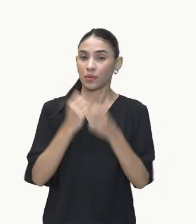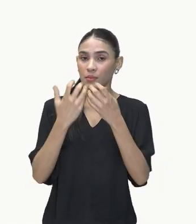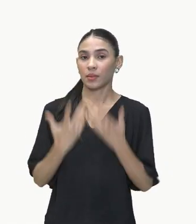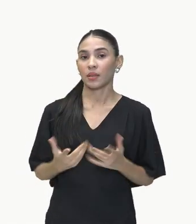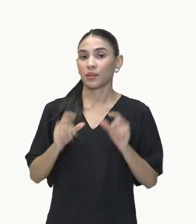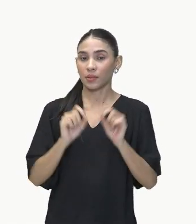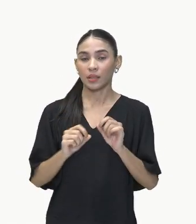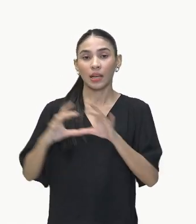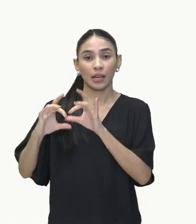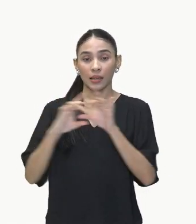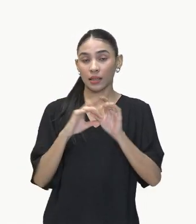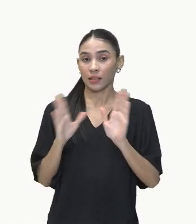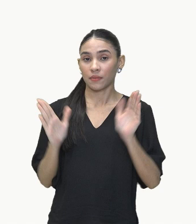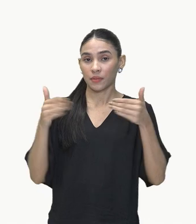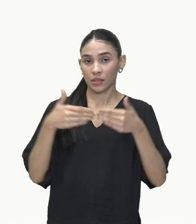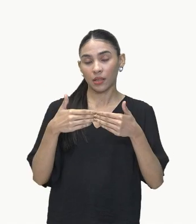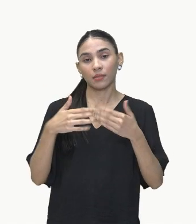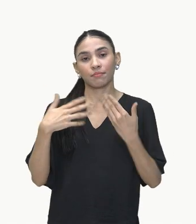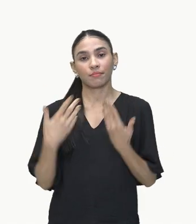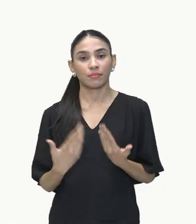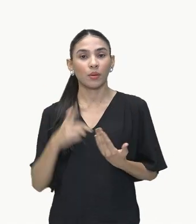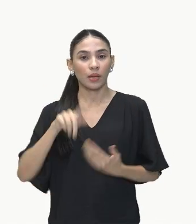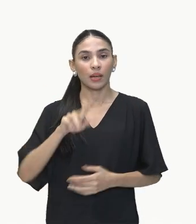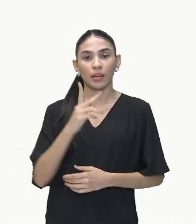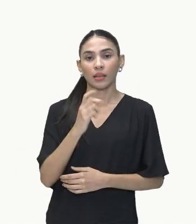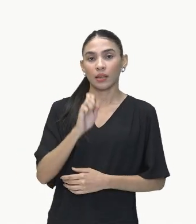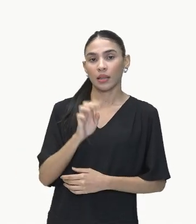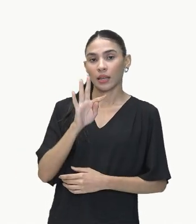de cadeia fechada, então ela é